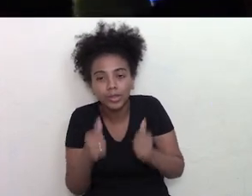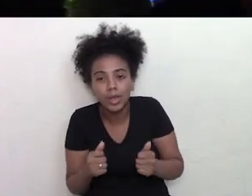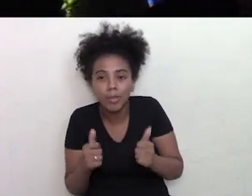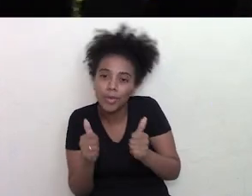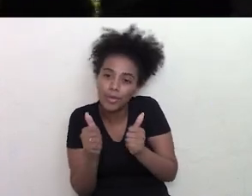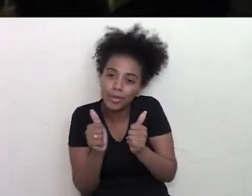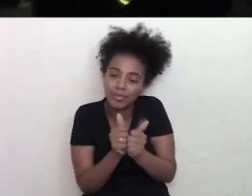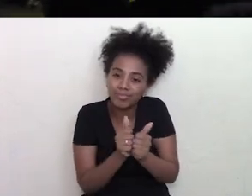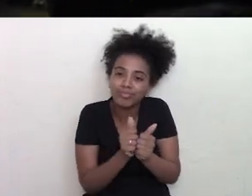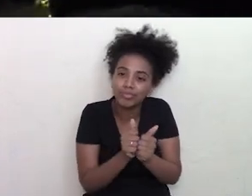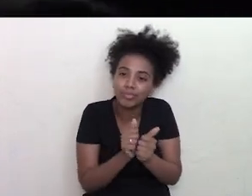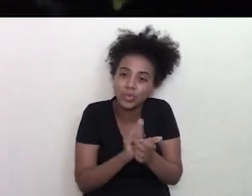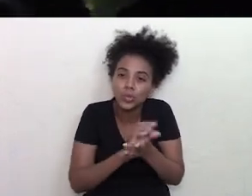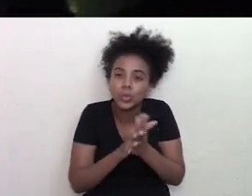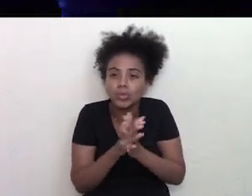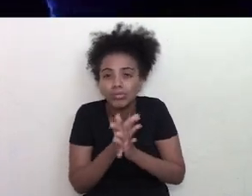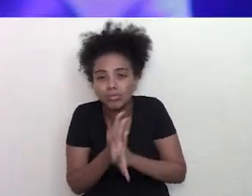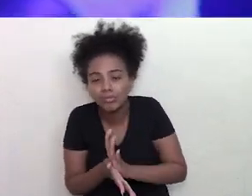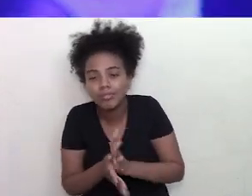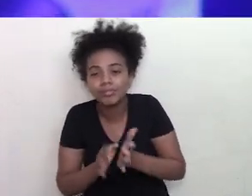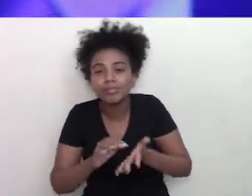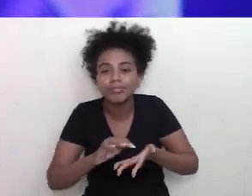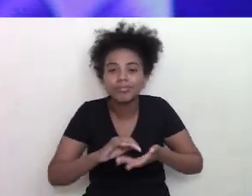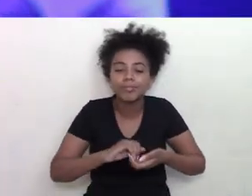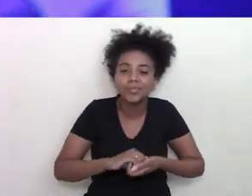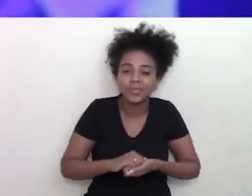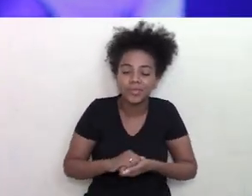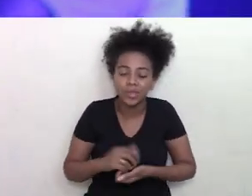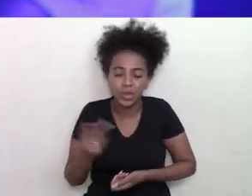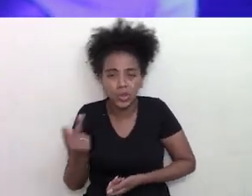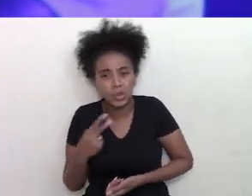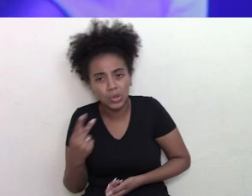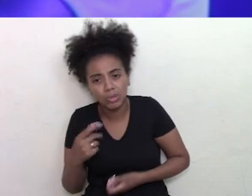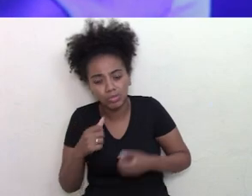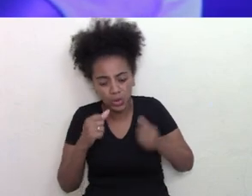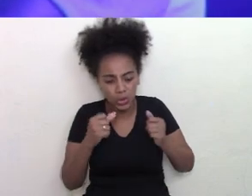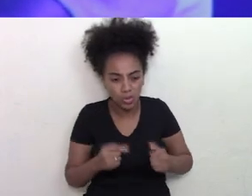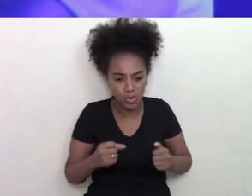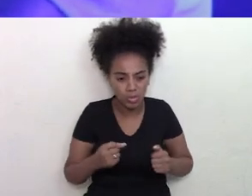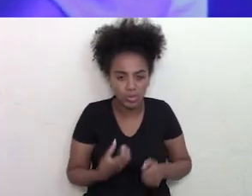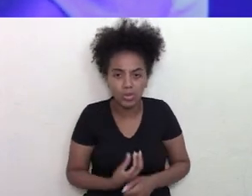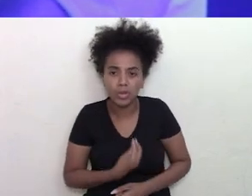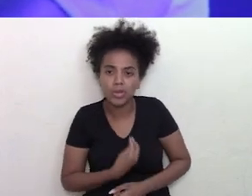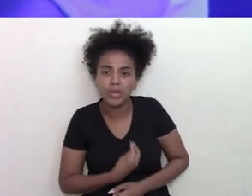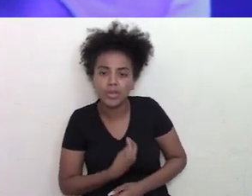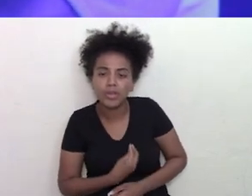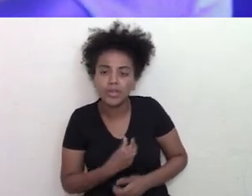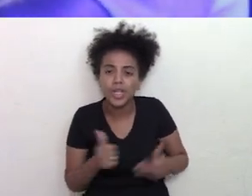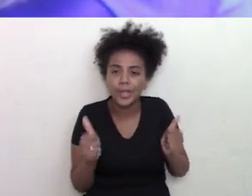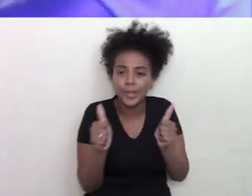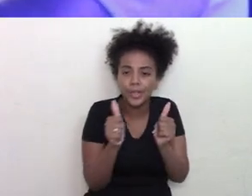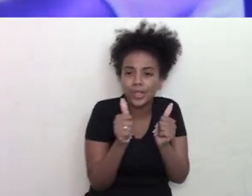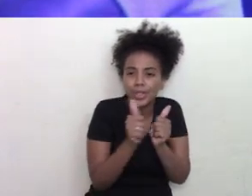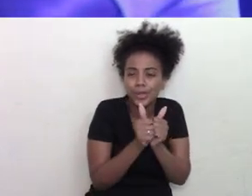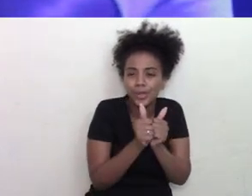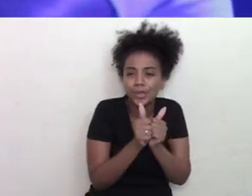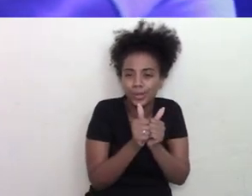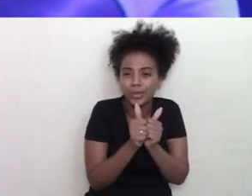inclusive nada. Nada mais, nada pode ser melhor do que a gente junto.